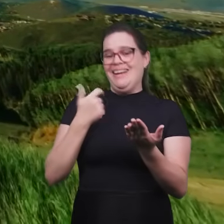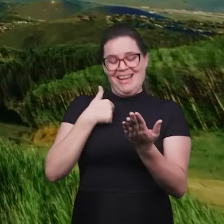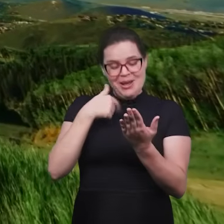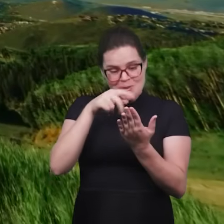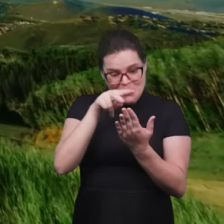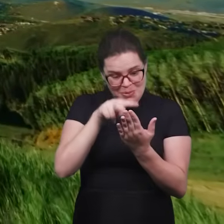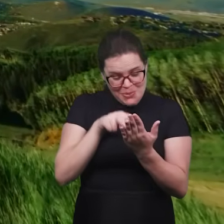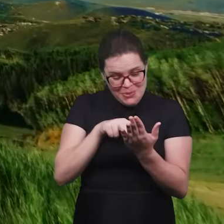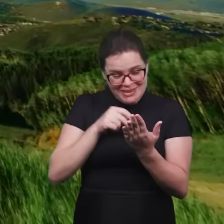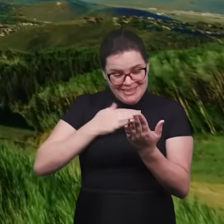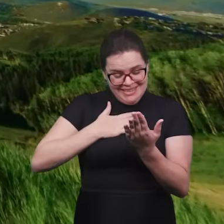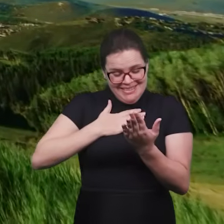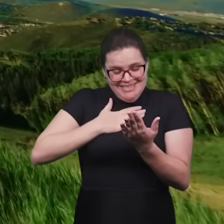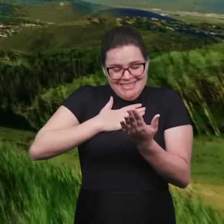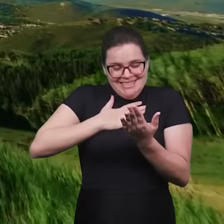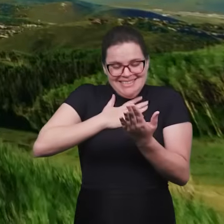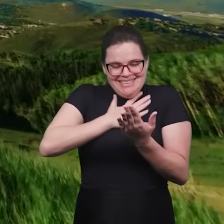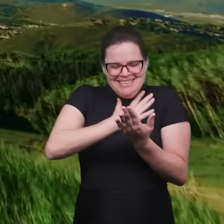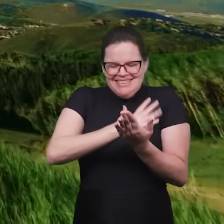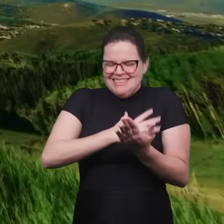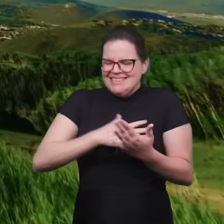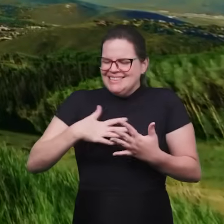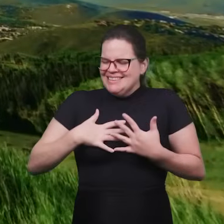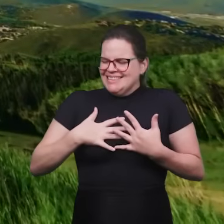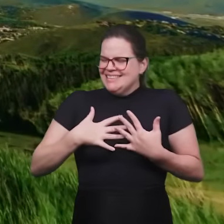Com prazer e